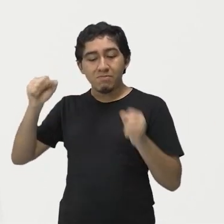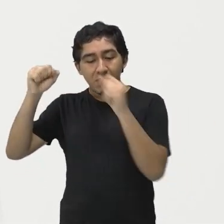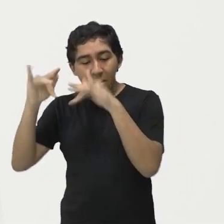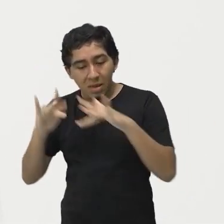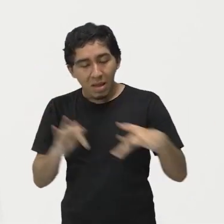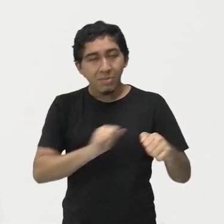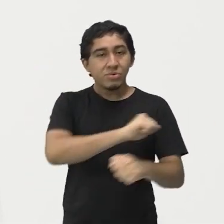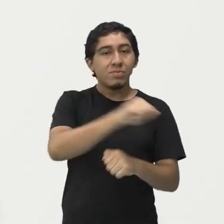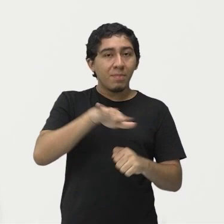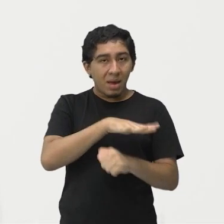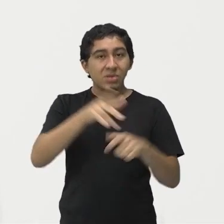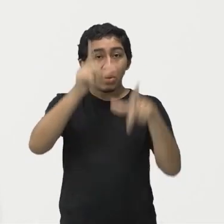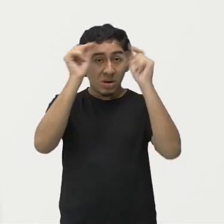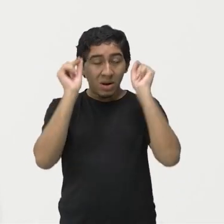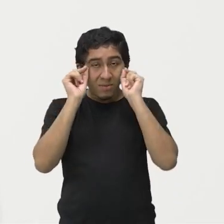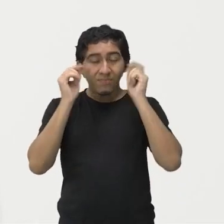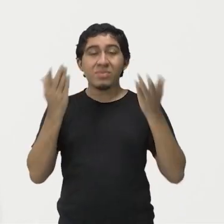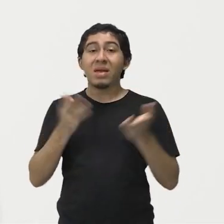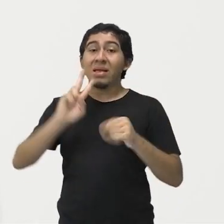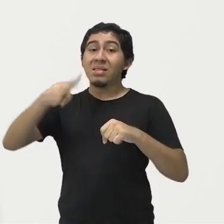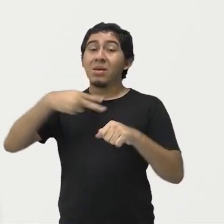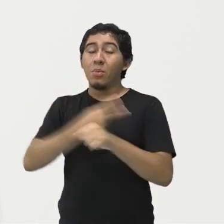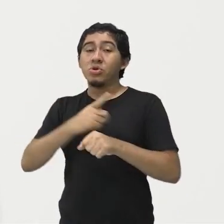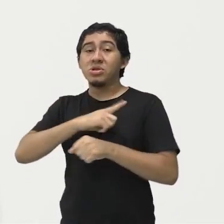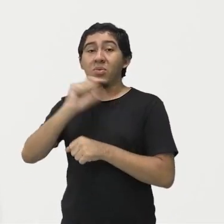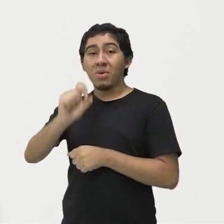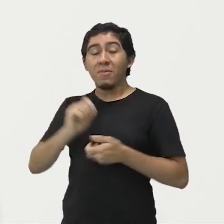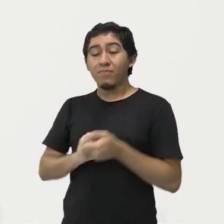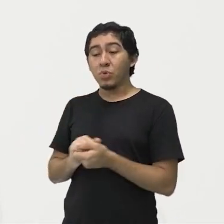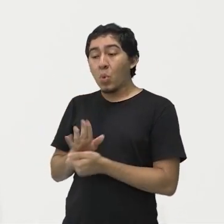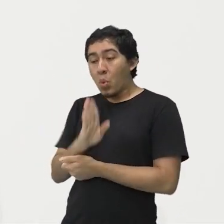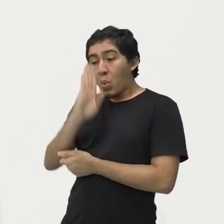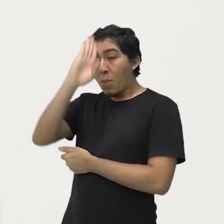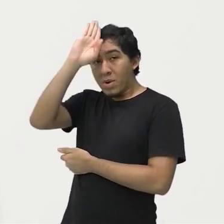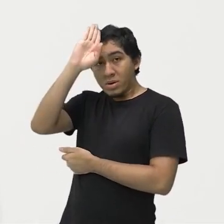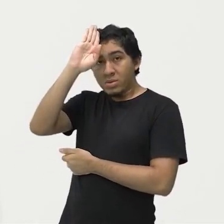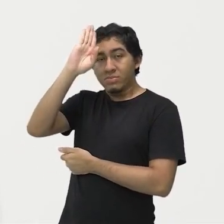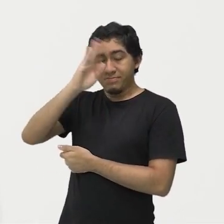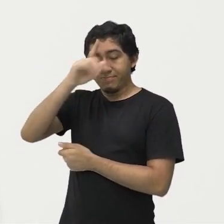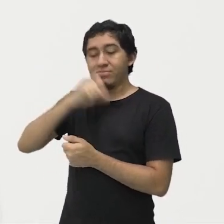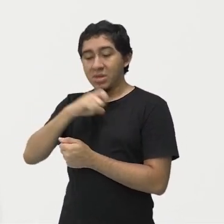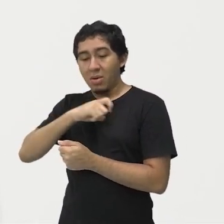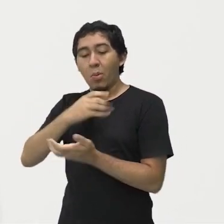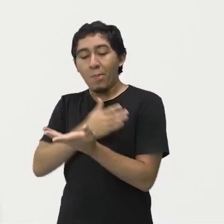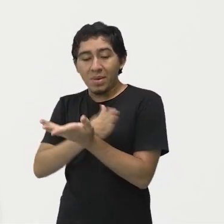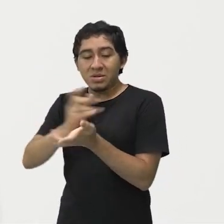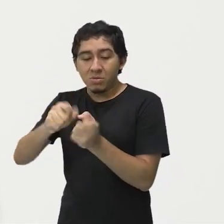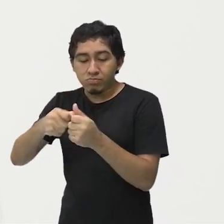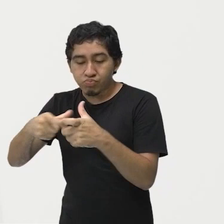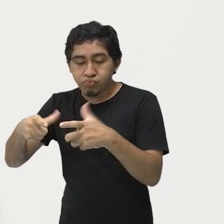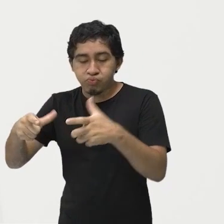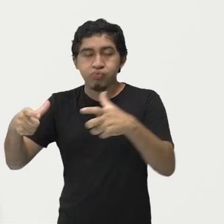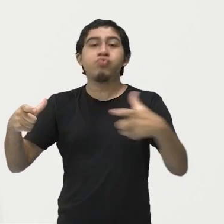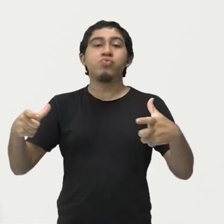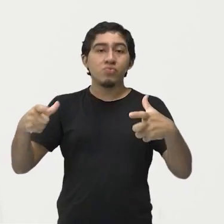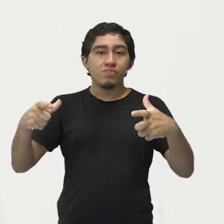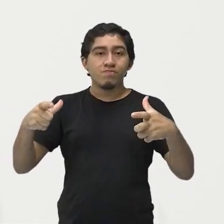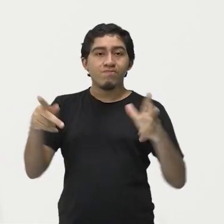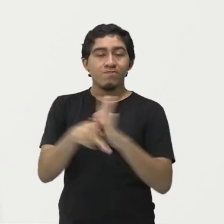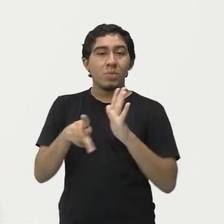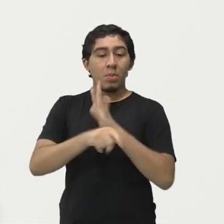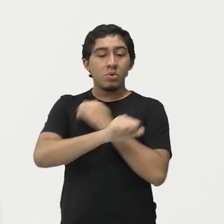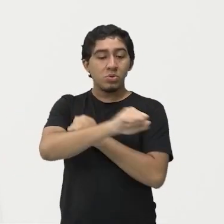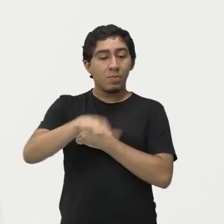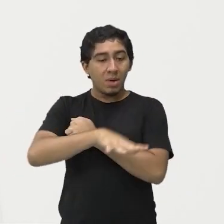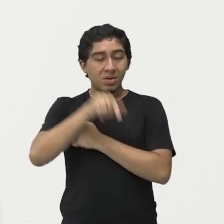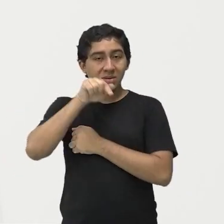também começa a se expandir, ocupando aí boa parte do mundo oriental e do mundo ocidental naquele período. Olha só,